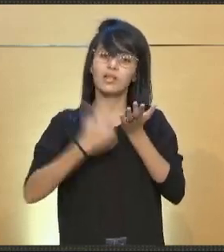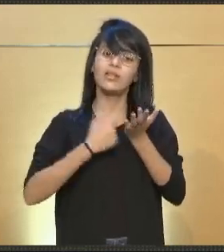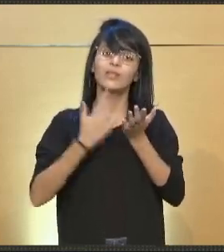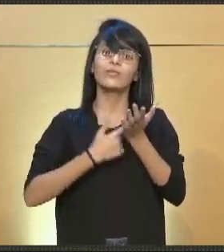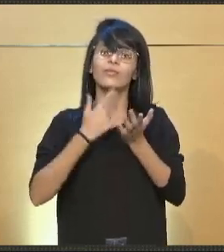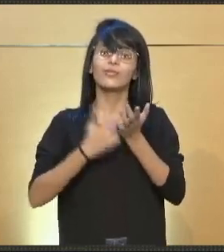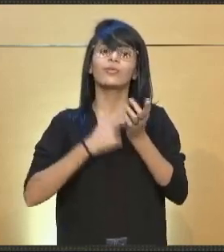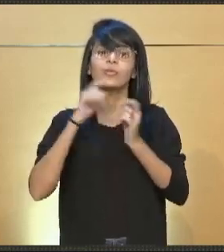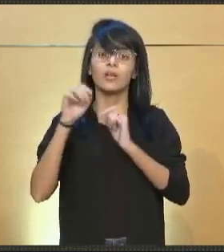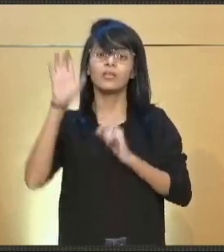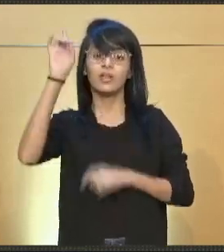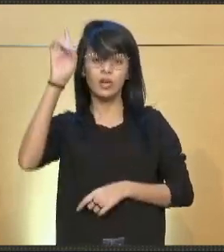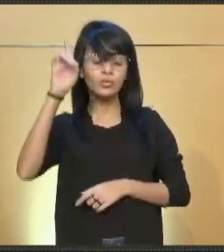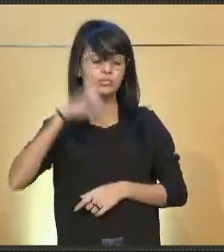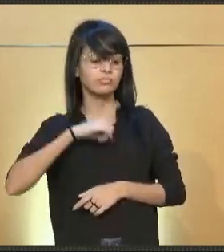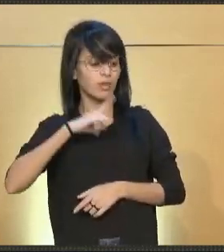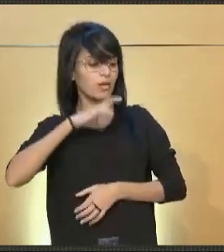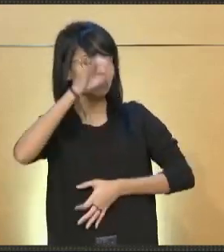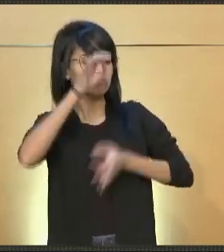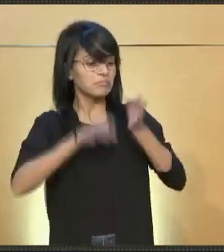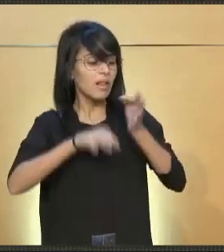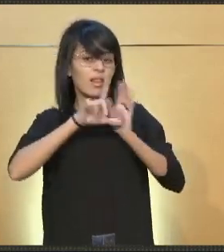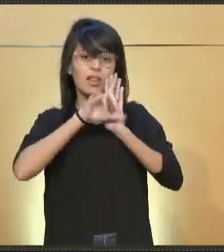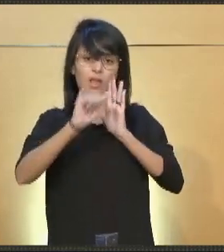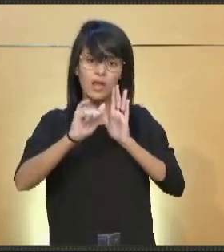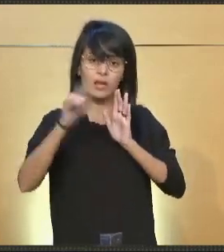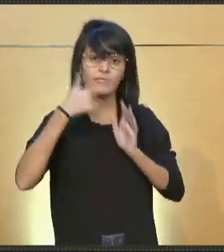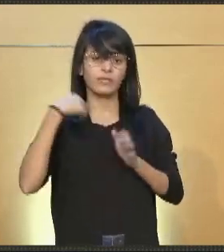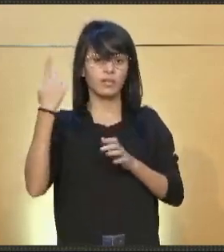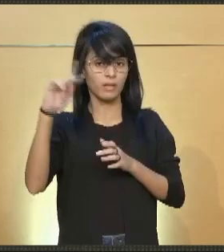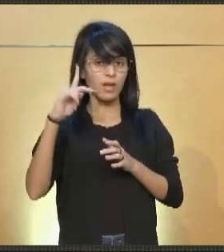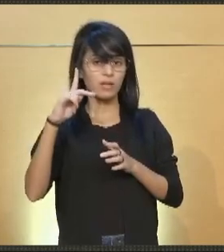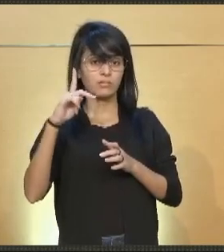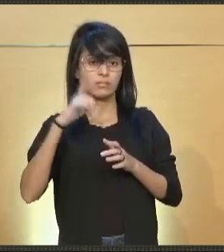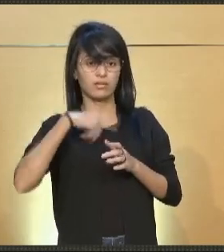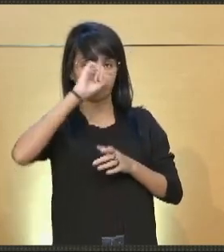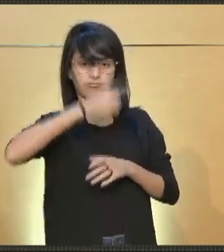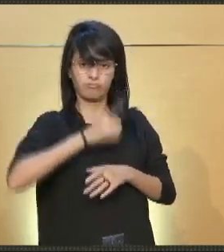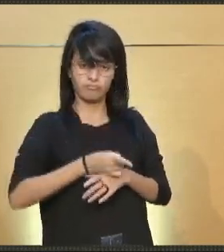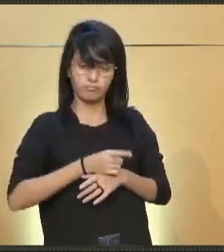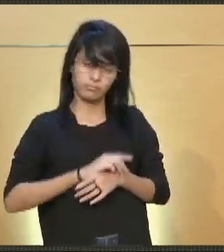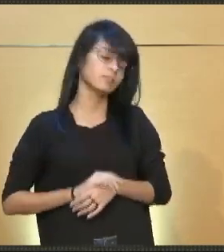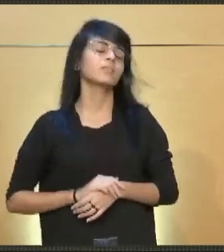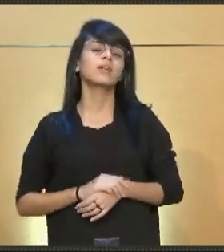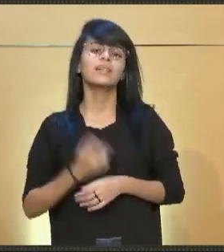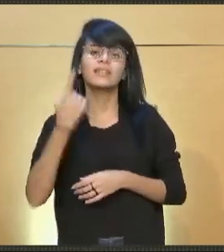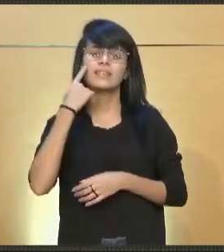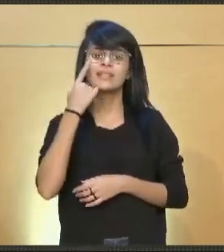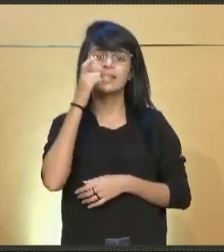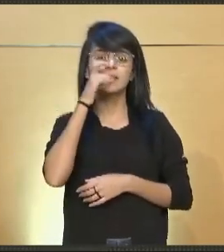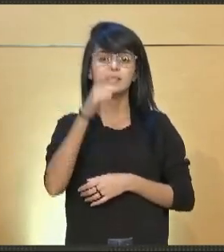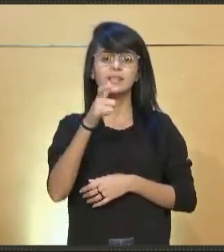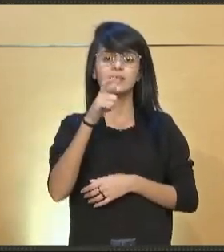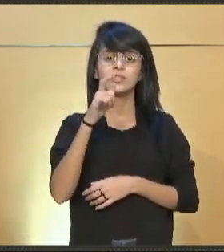qual expressa a sua vontade por meio de leis. Interessante que no Éden você só tinha um